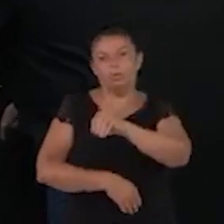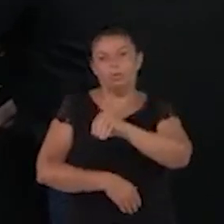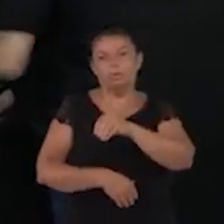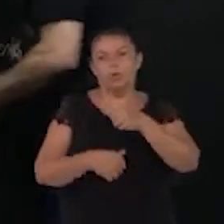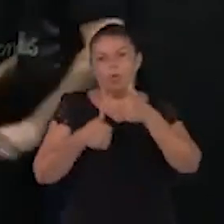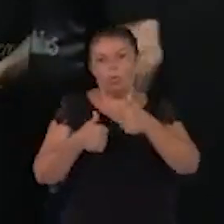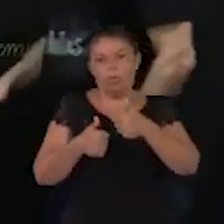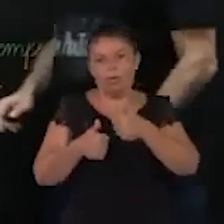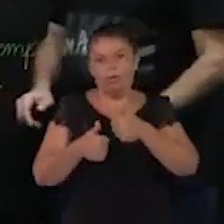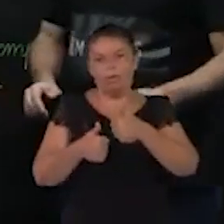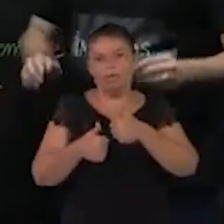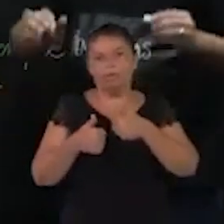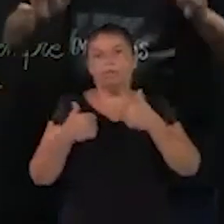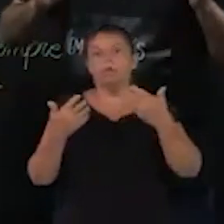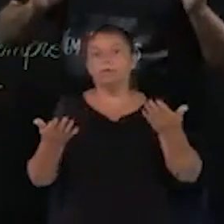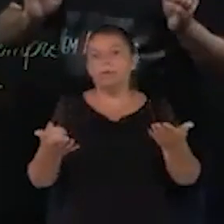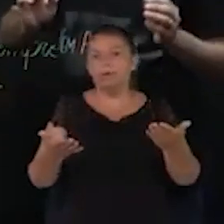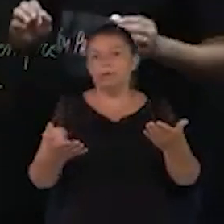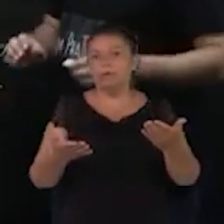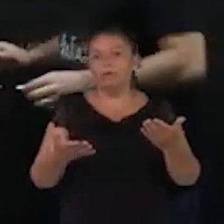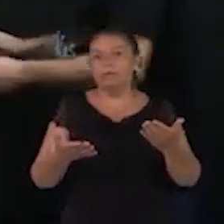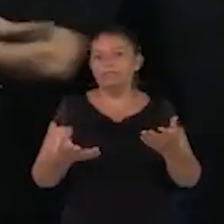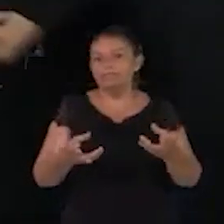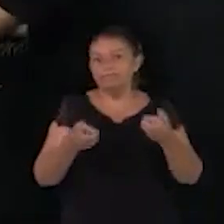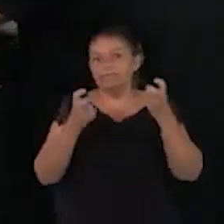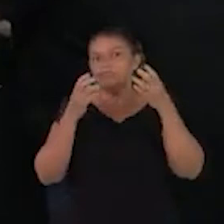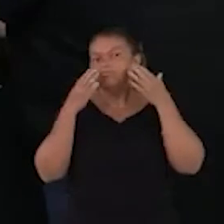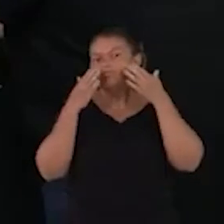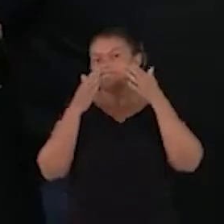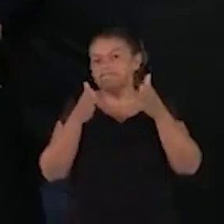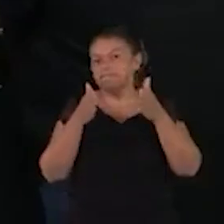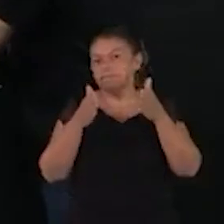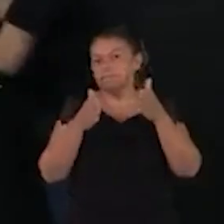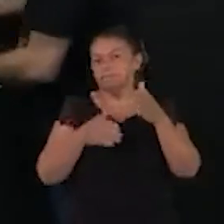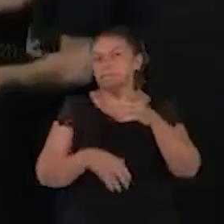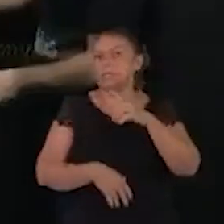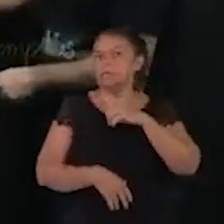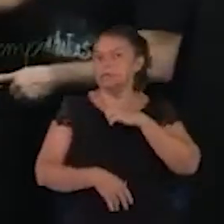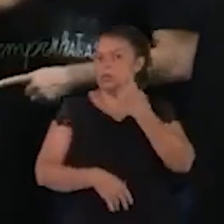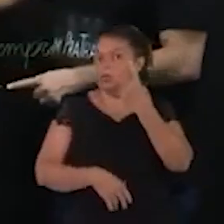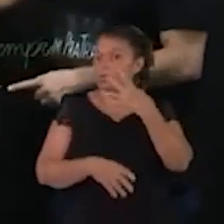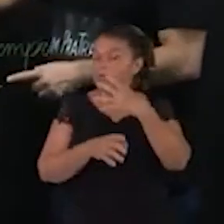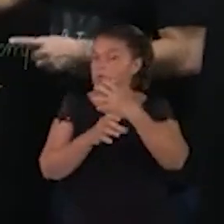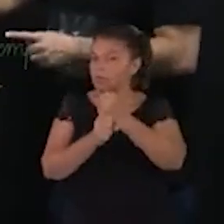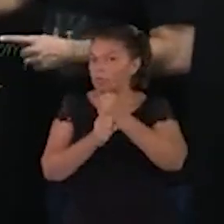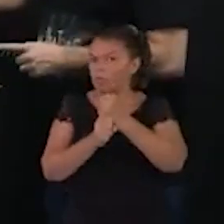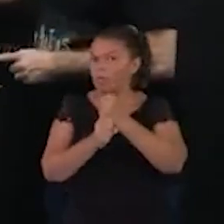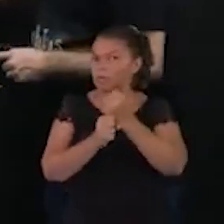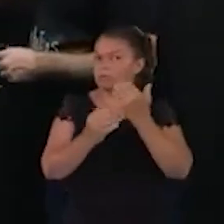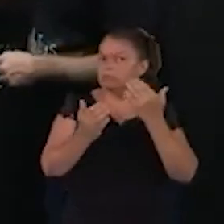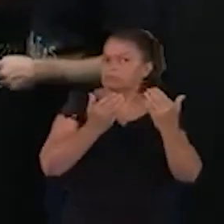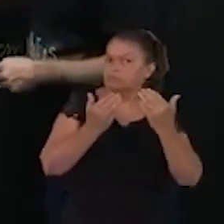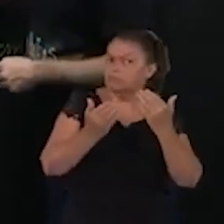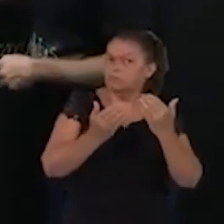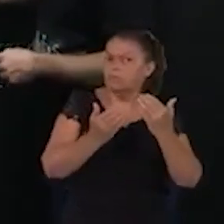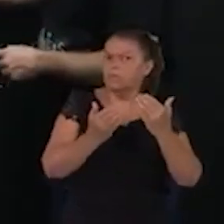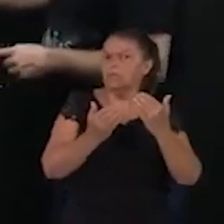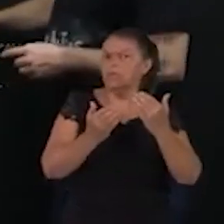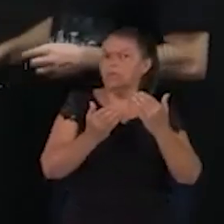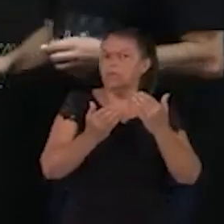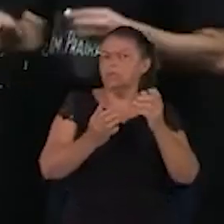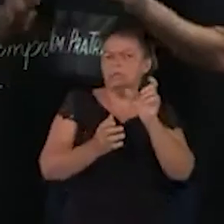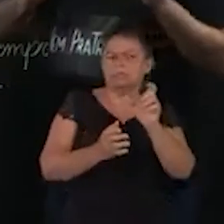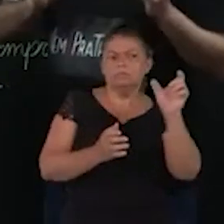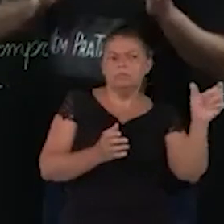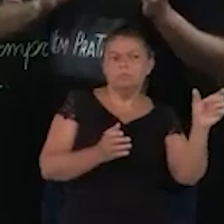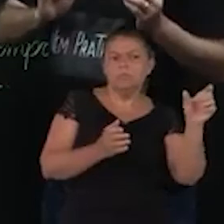repetido. Opa! E agora repare o seguinte, eu tenho uma soma entre um valor negativo